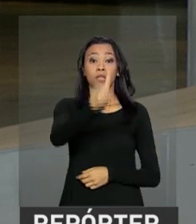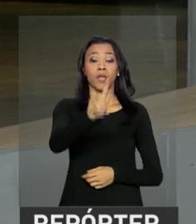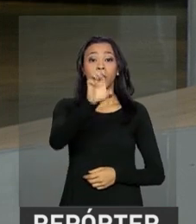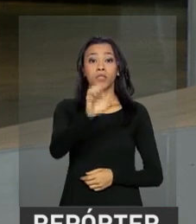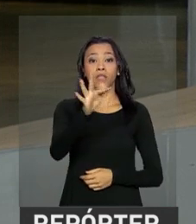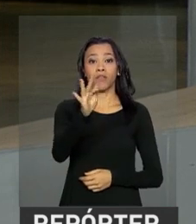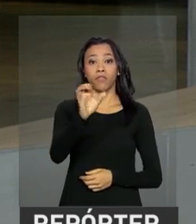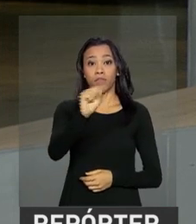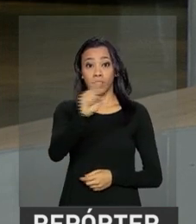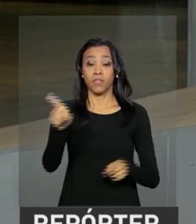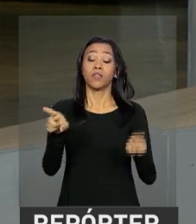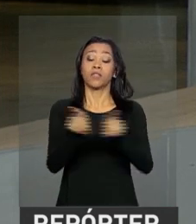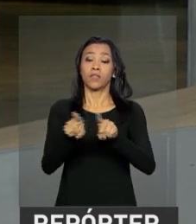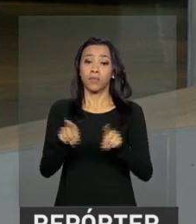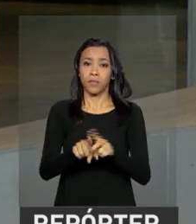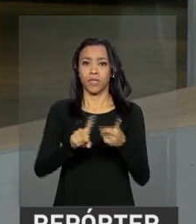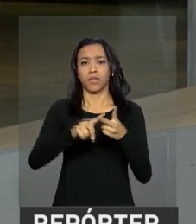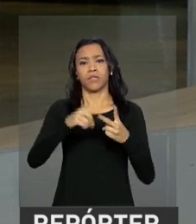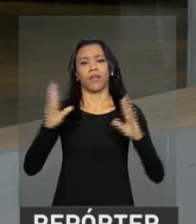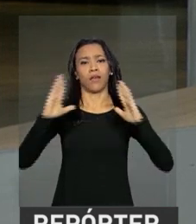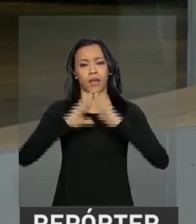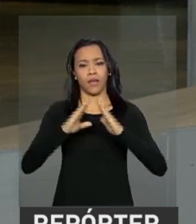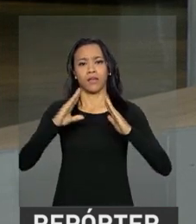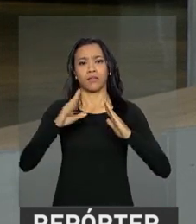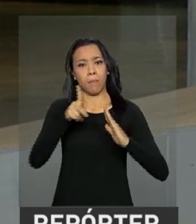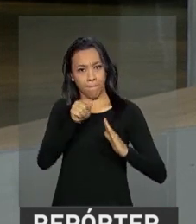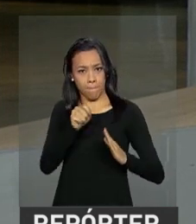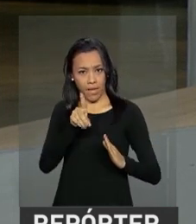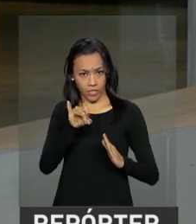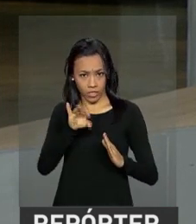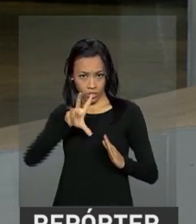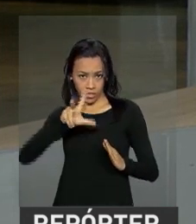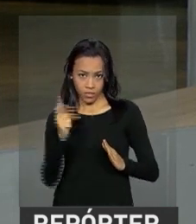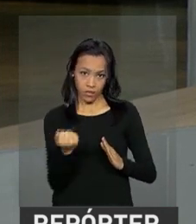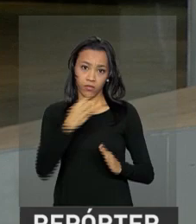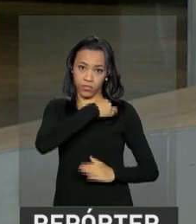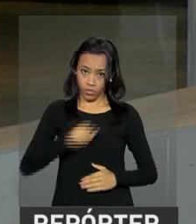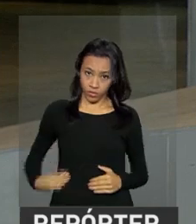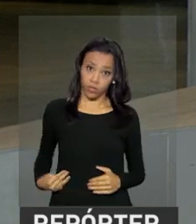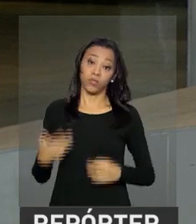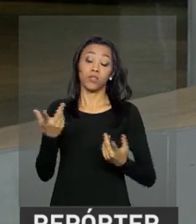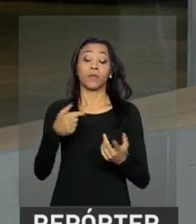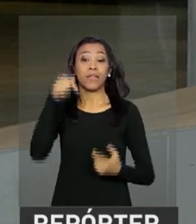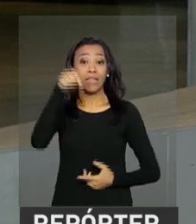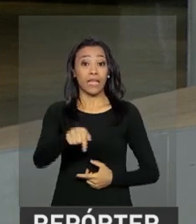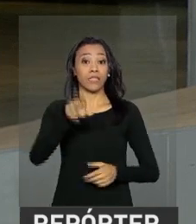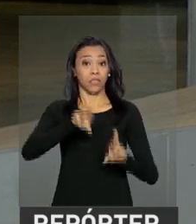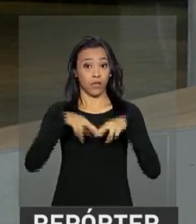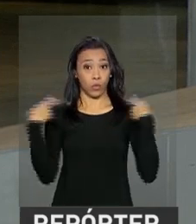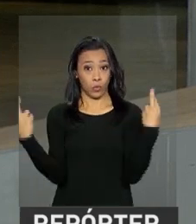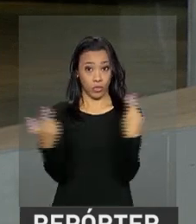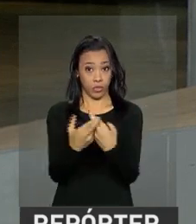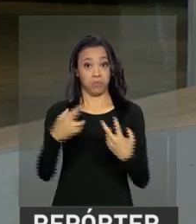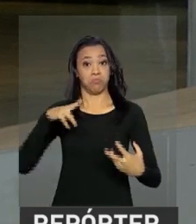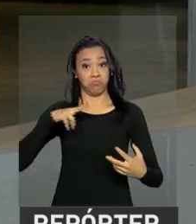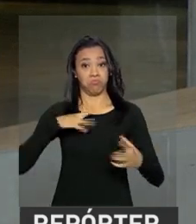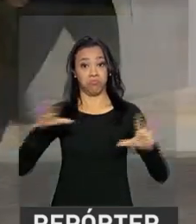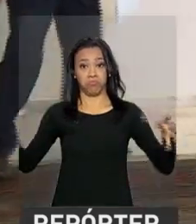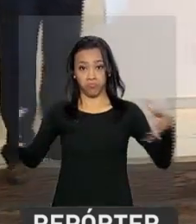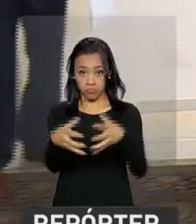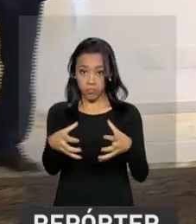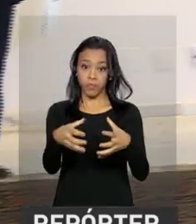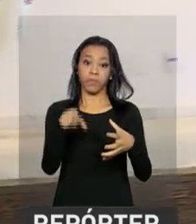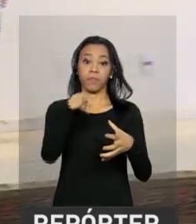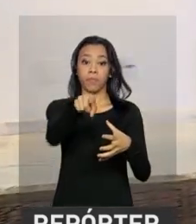Cidadania, Alexandre de Moraes, e da Casa Civil, Eliseu Padilha. Nessa cerimônia, no gabinete presidencial, o presidente